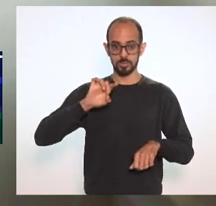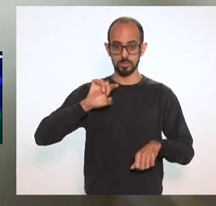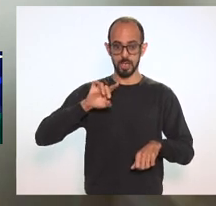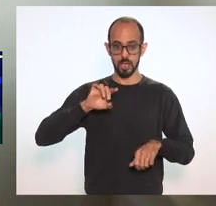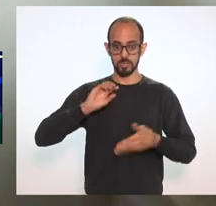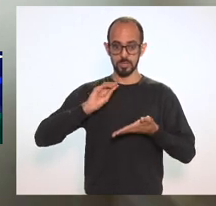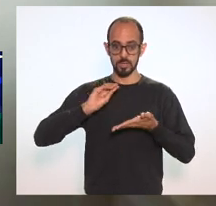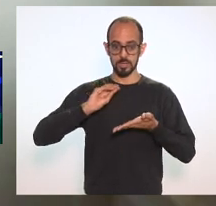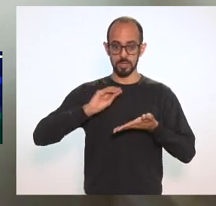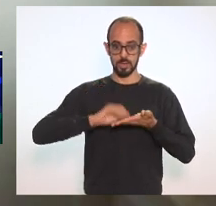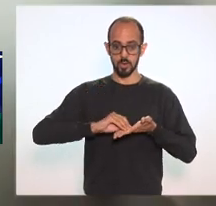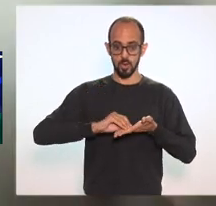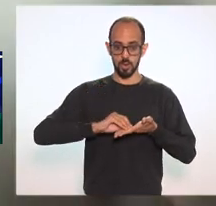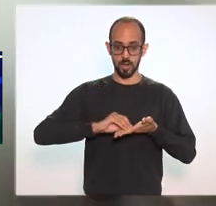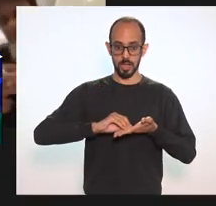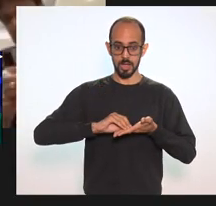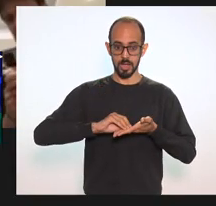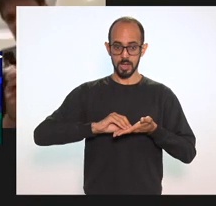tá